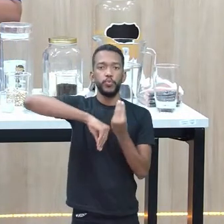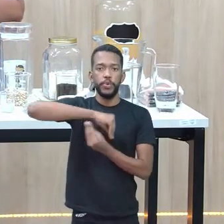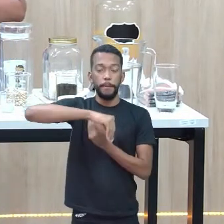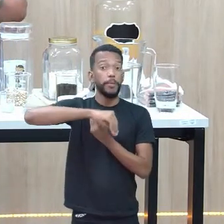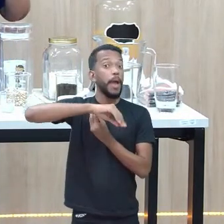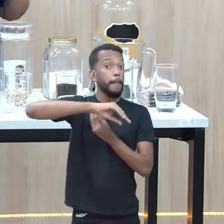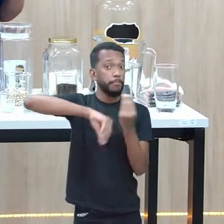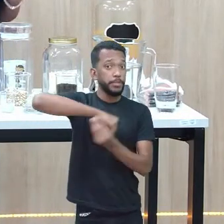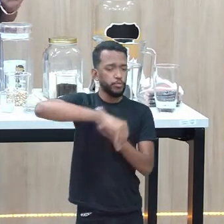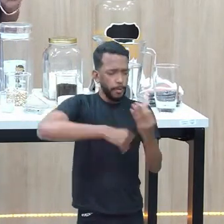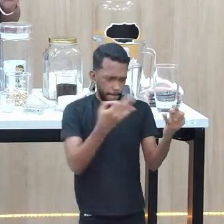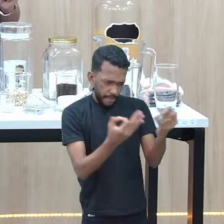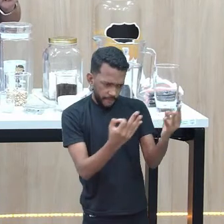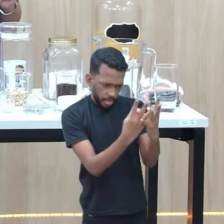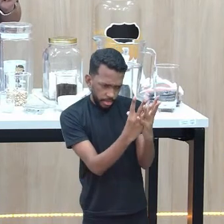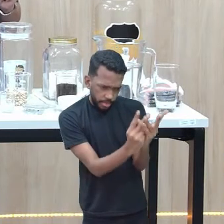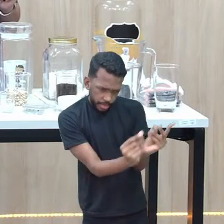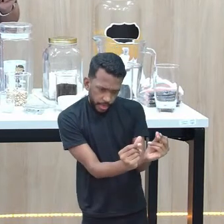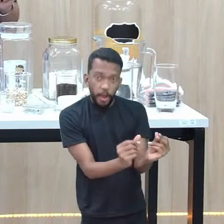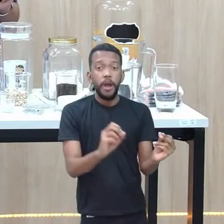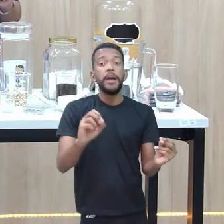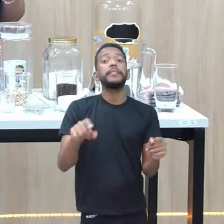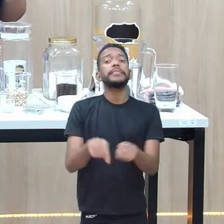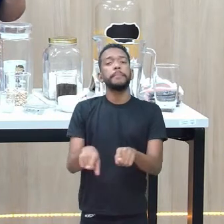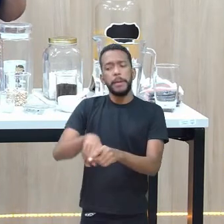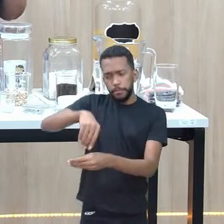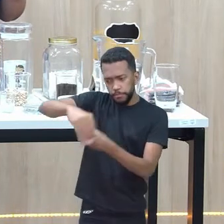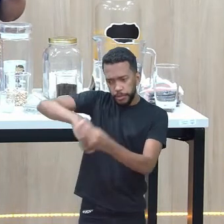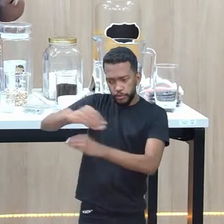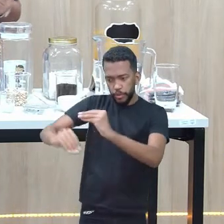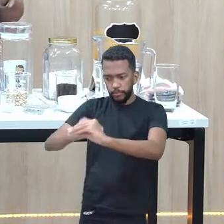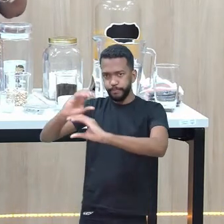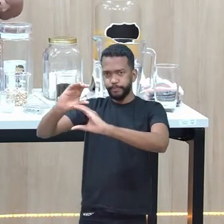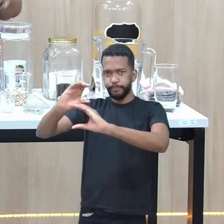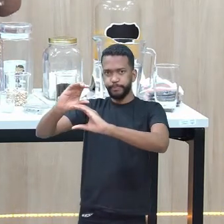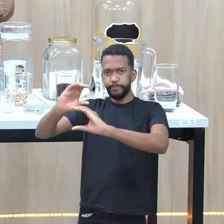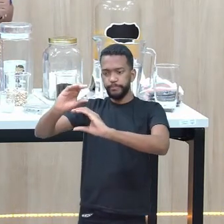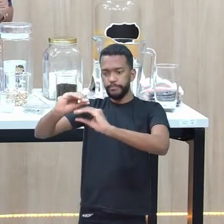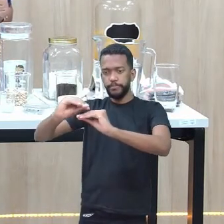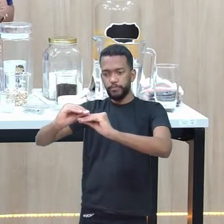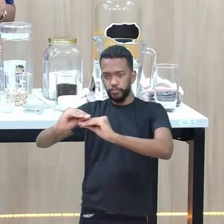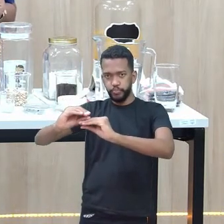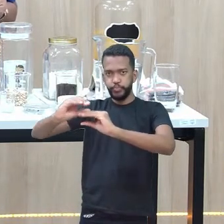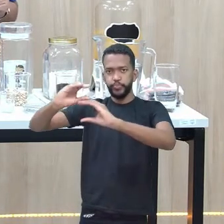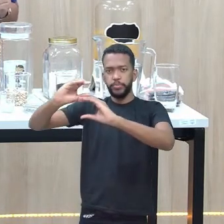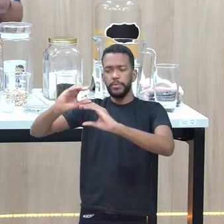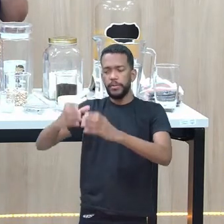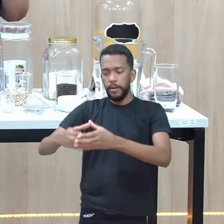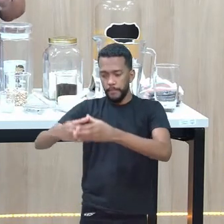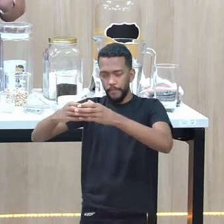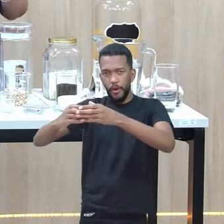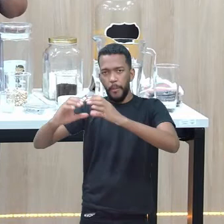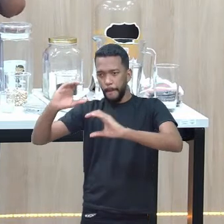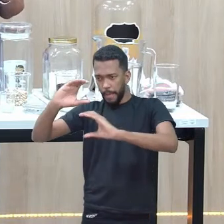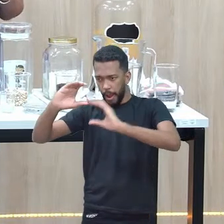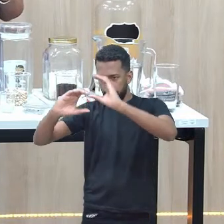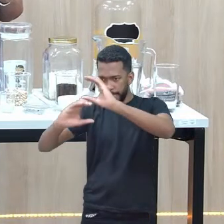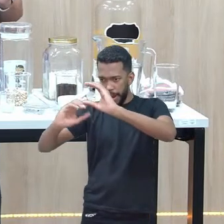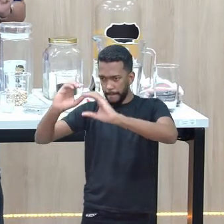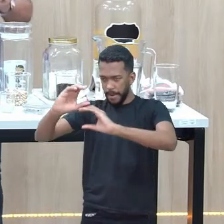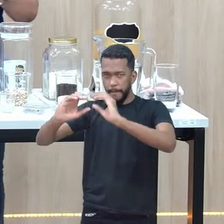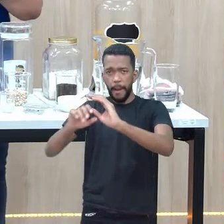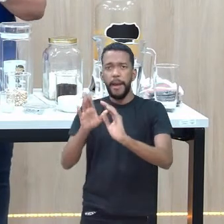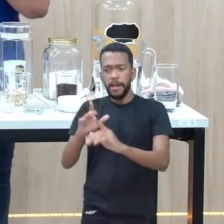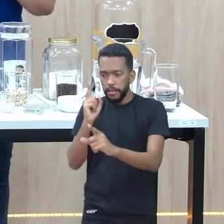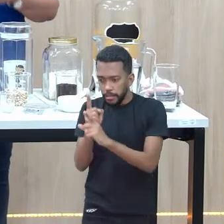mistura homogênea e a mistura heterogênea. Vamos ter que descobrir o significado dessas palavras. Quando a gente descobre o